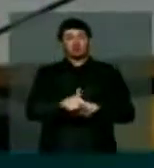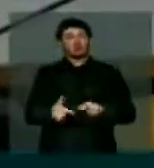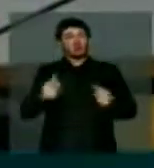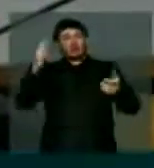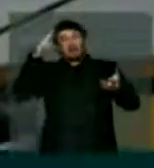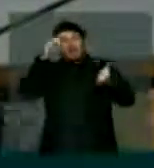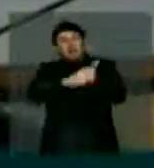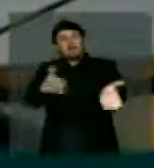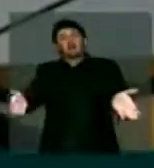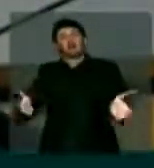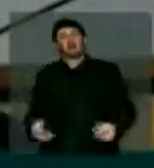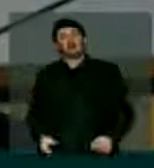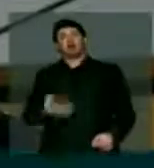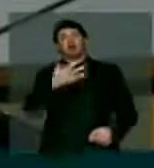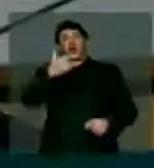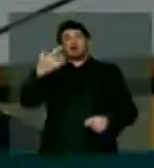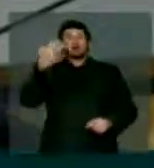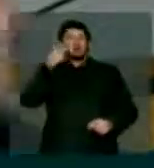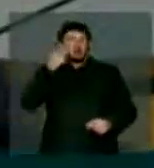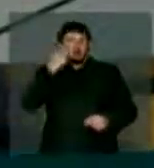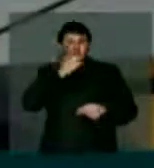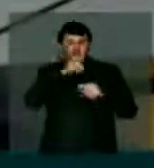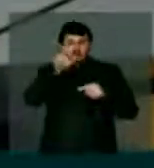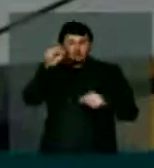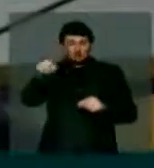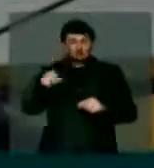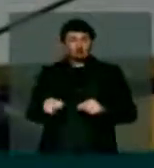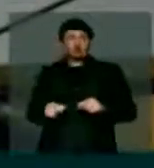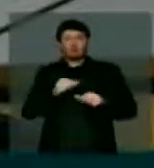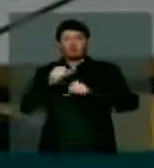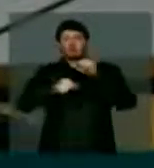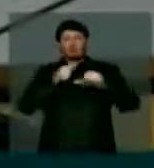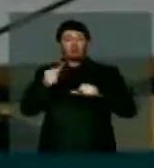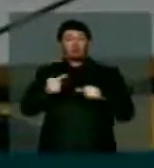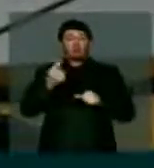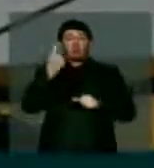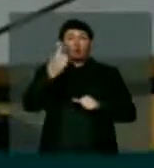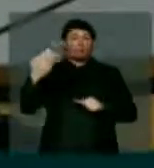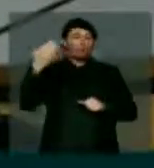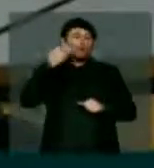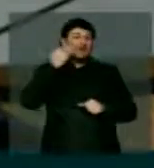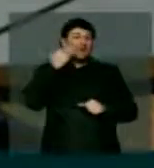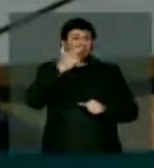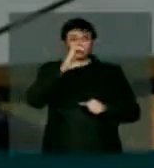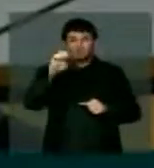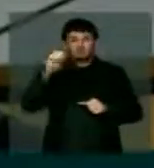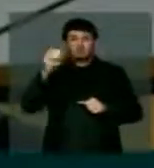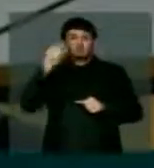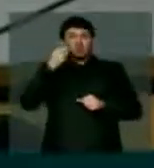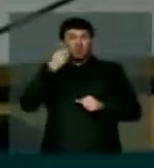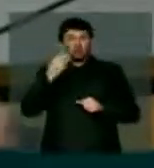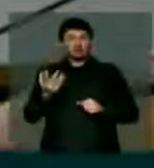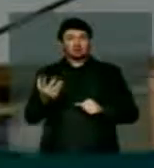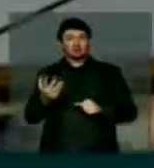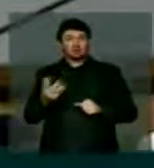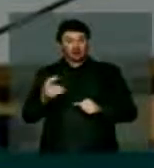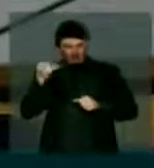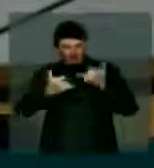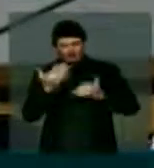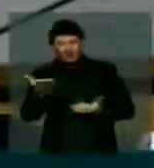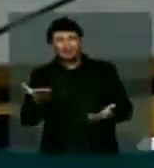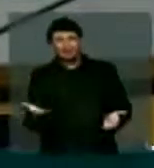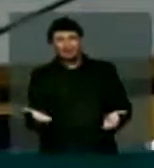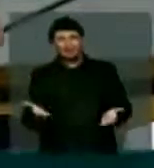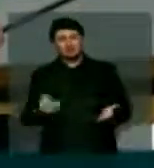A história está aí. 42,5 milhões de dólares foi parar em 1 bilhão e 200 milhões de dólares. Ou é brincadeira isso? O senhor falou em